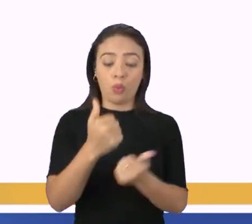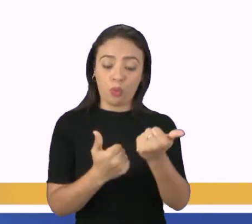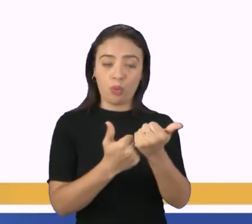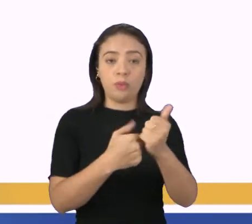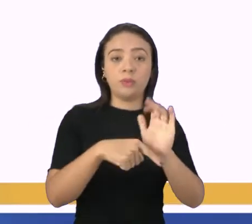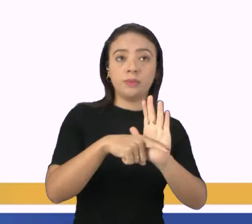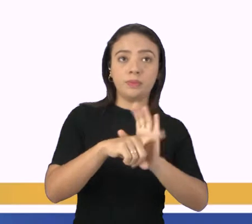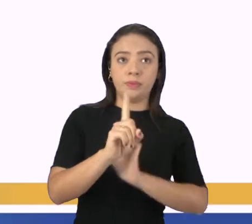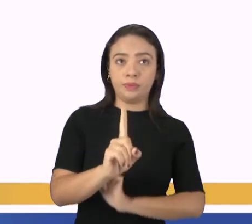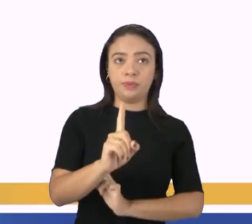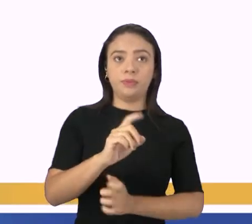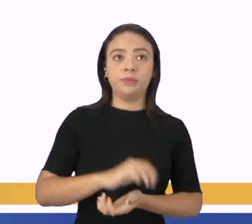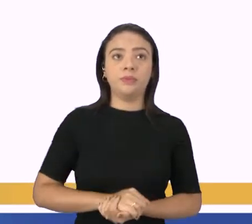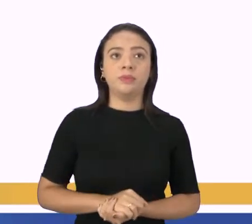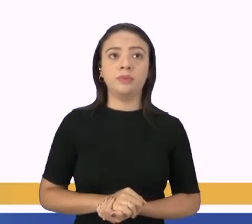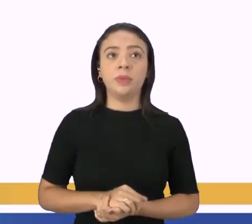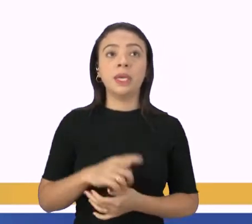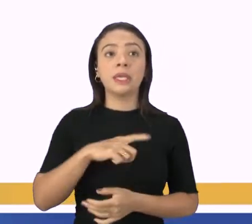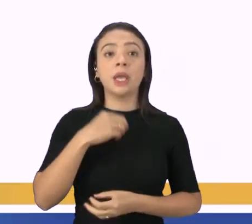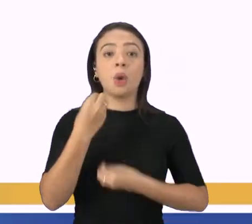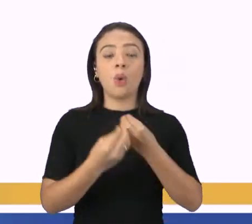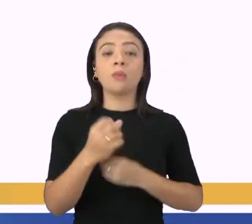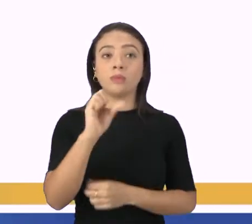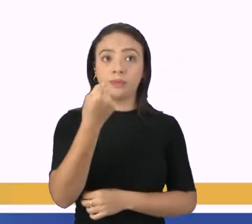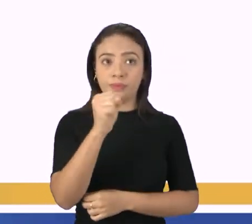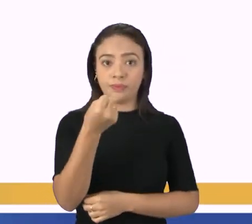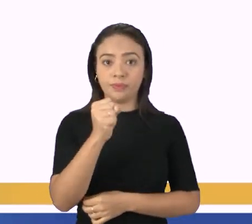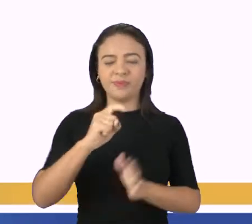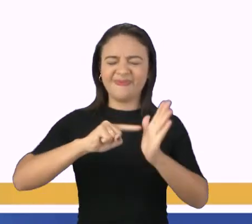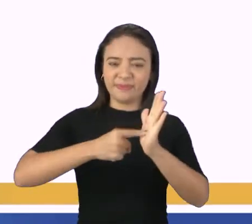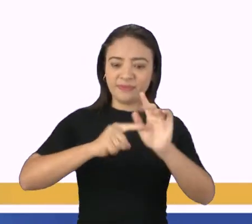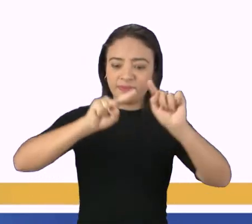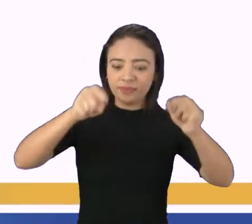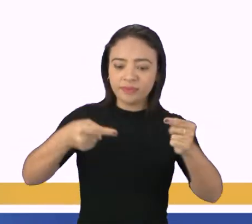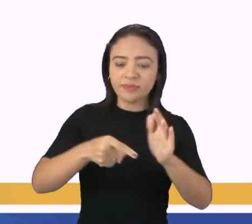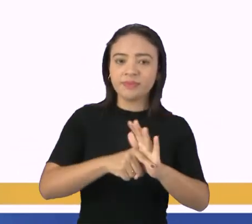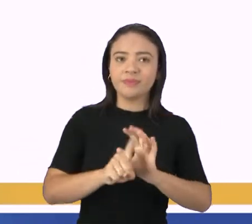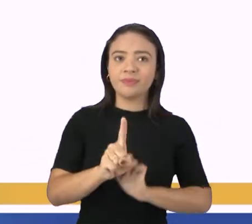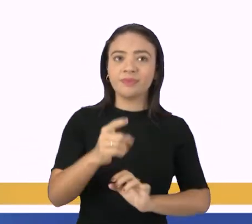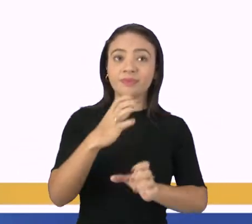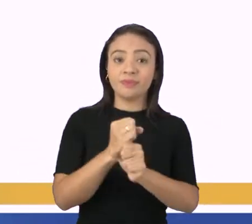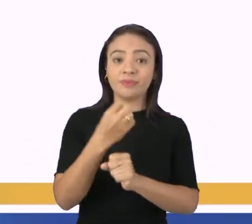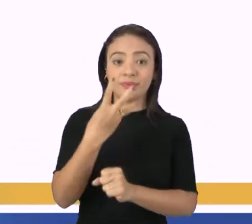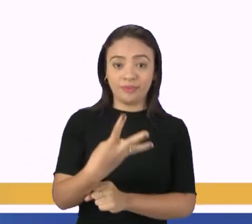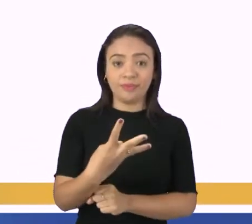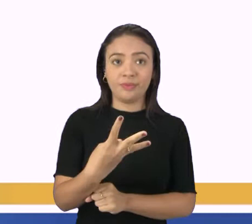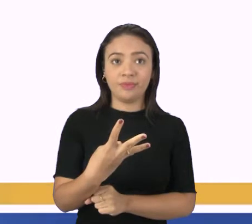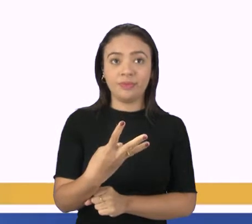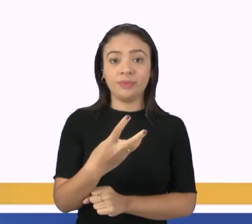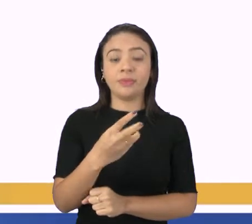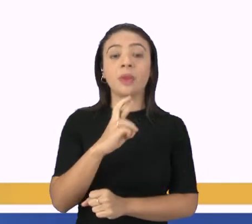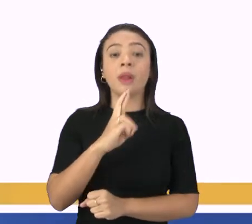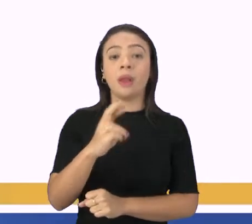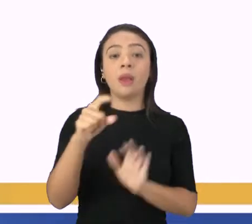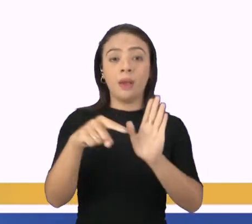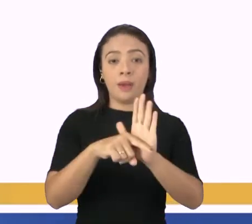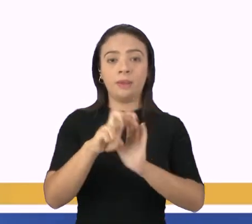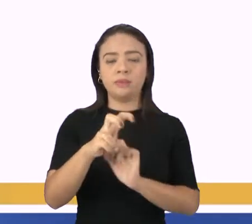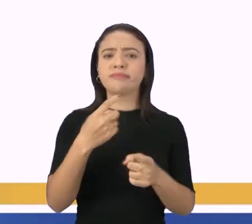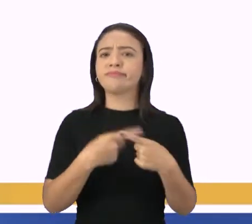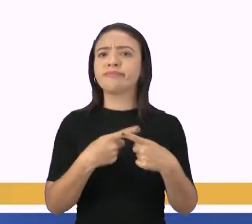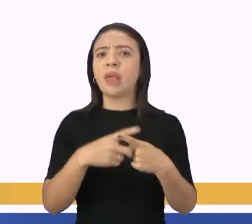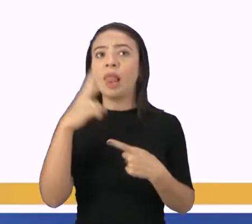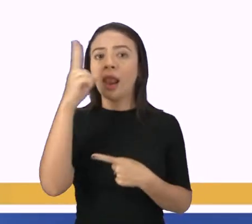o x pelo menos 1. Aí eu vou ter 8, que multiplica menos 1, mais 3 igual a 5. Por quê? Lembrem